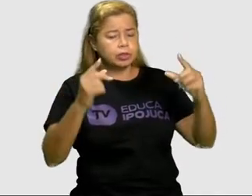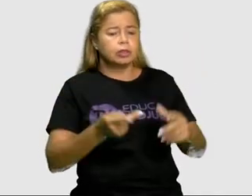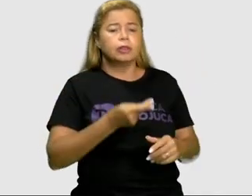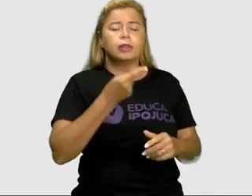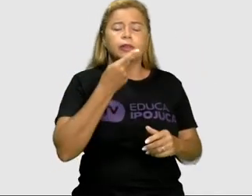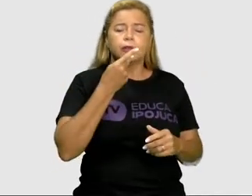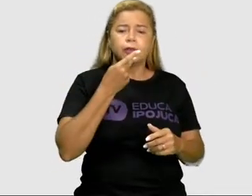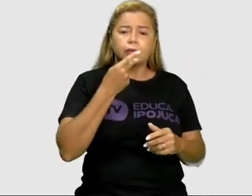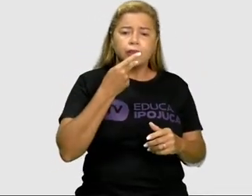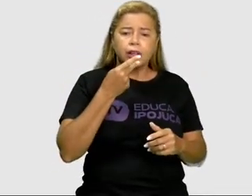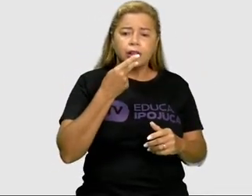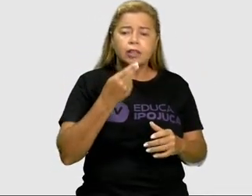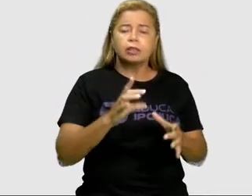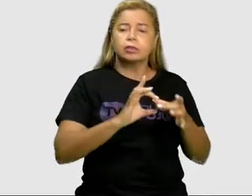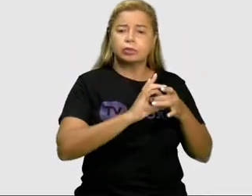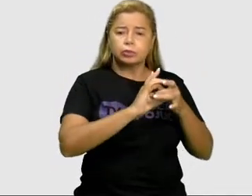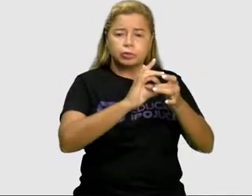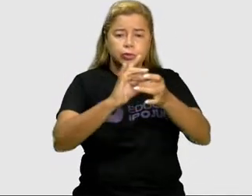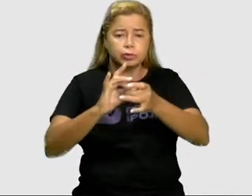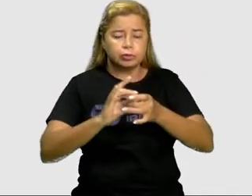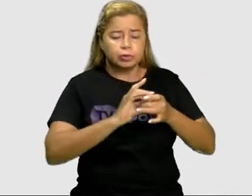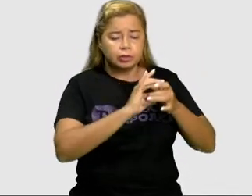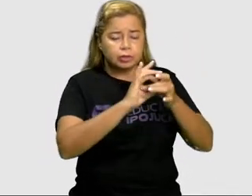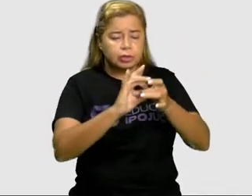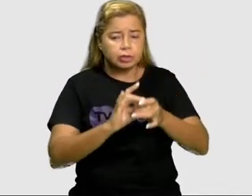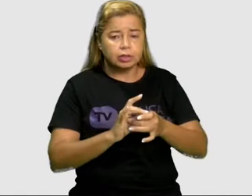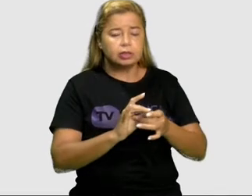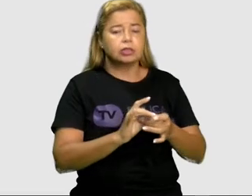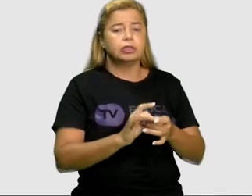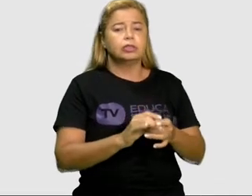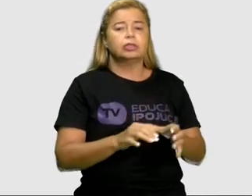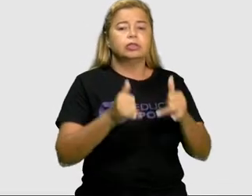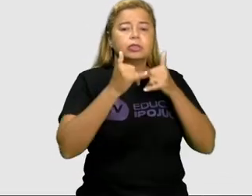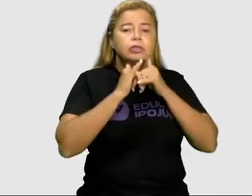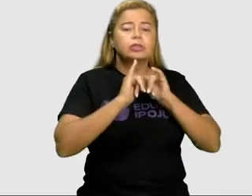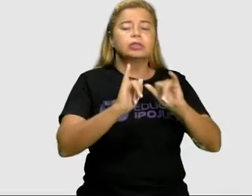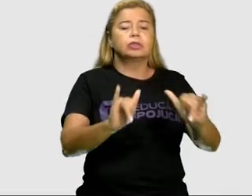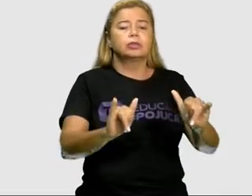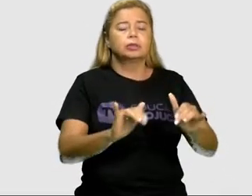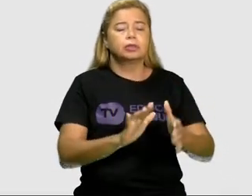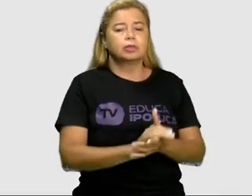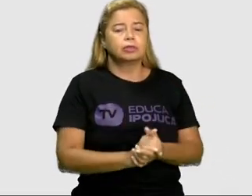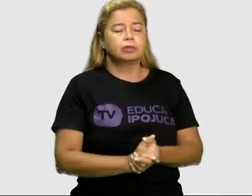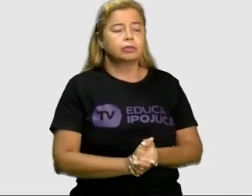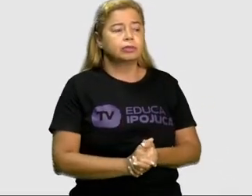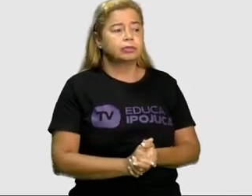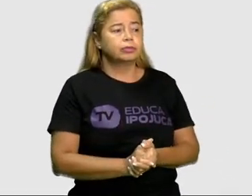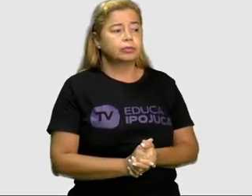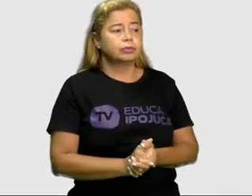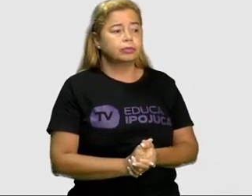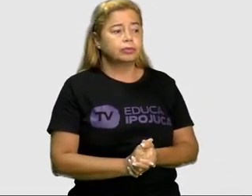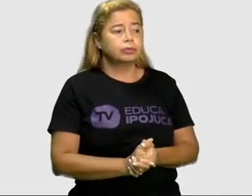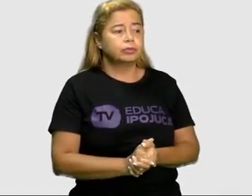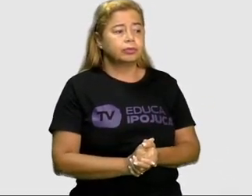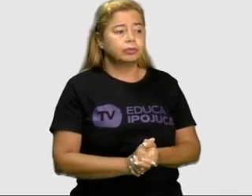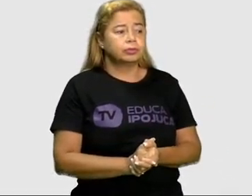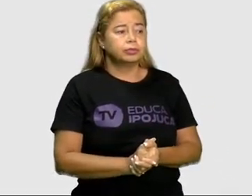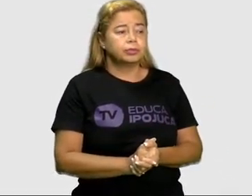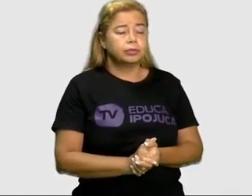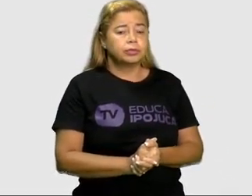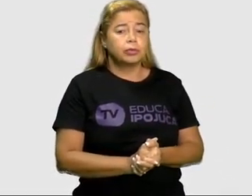sobre um determinado assunto da Notícia Agora bem curto bem rápido e bem claro o